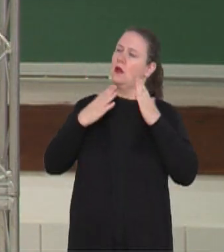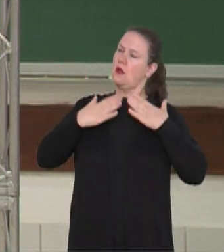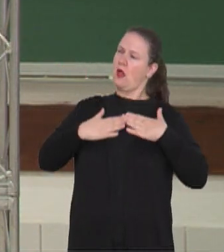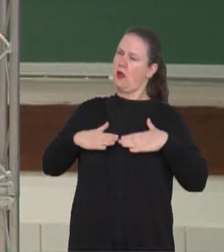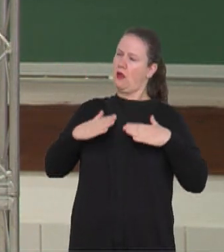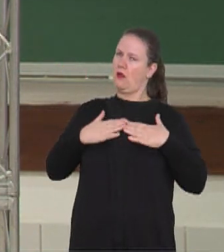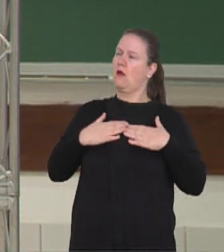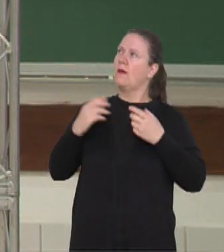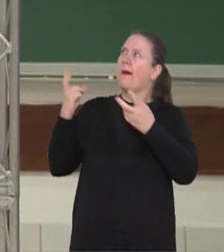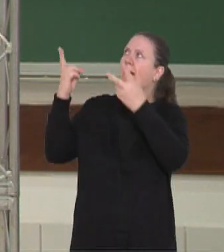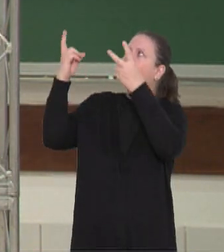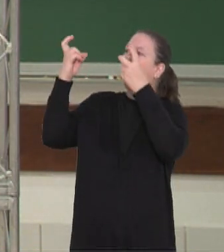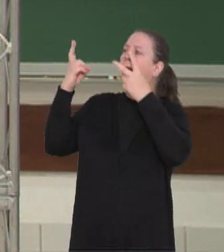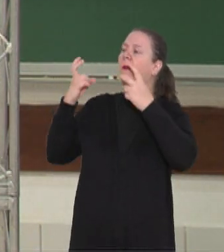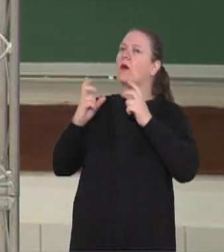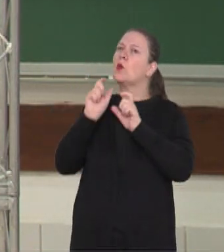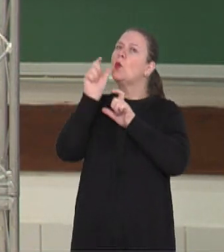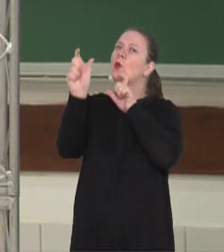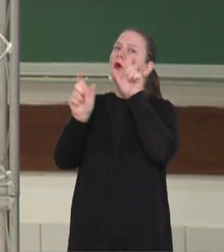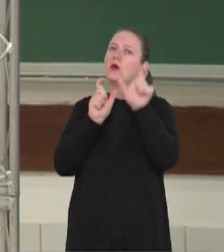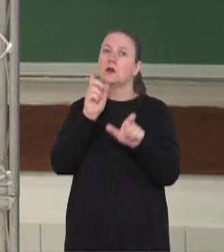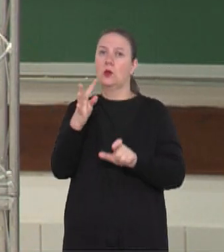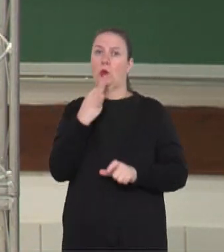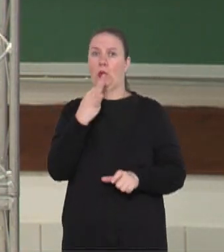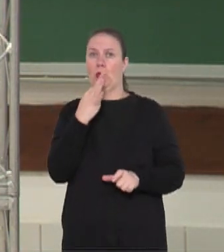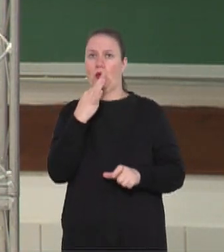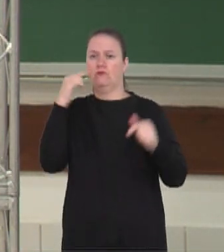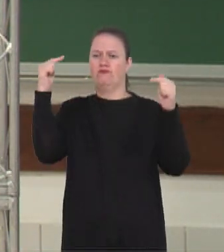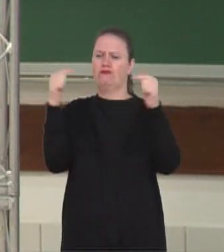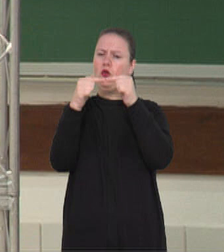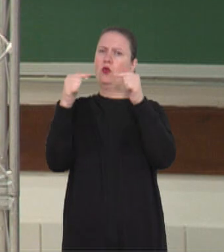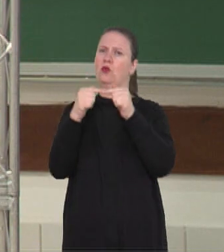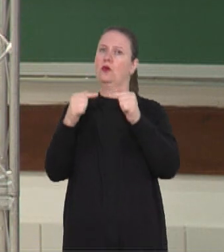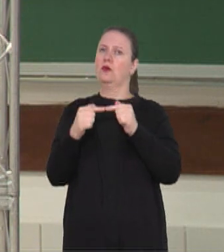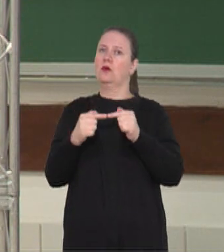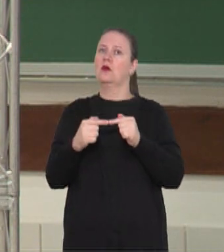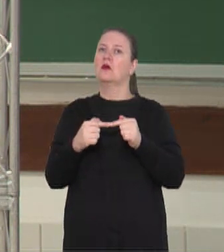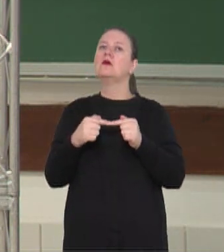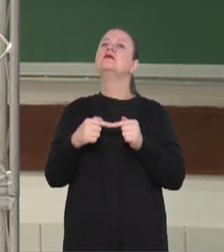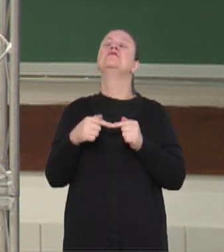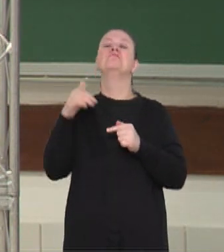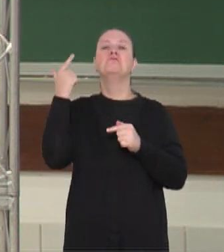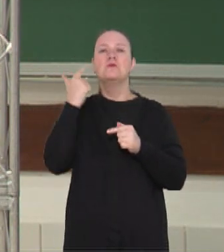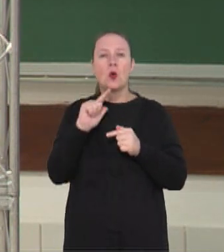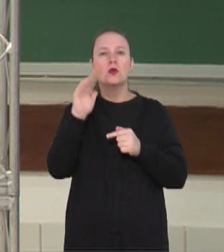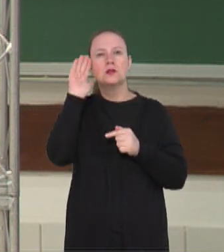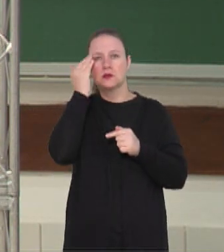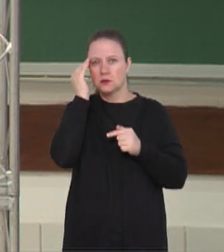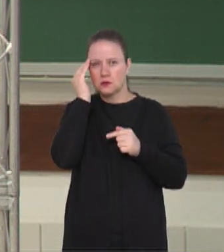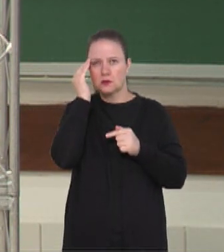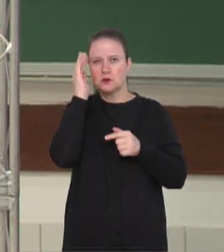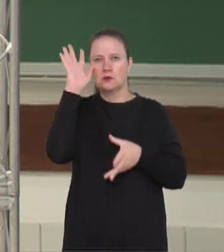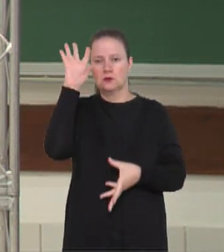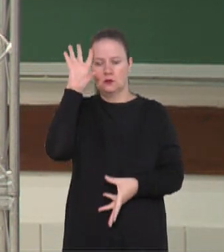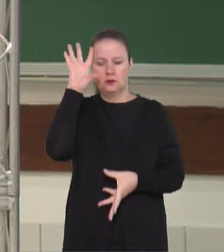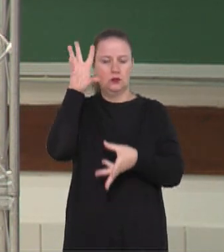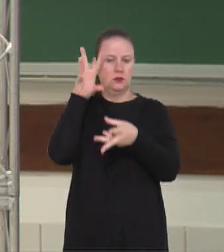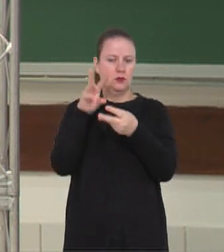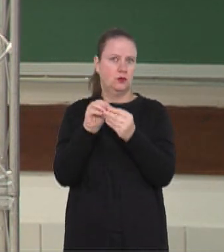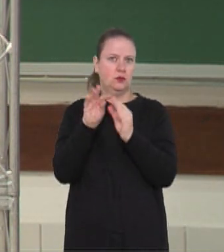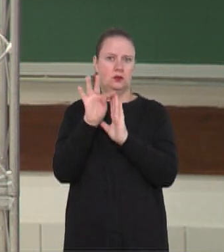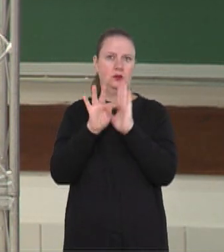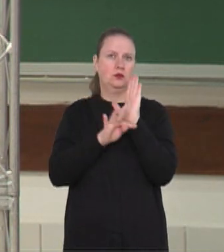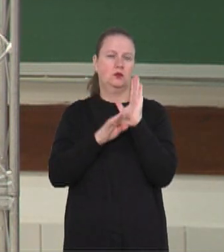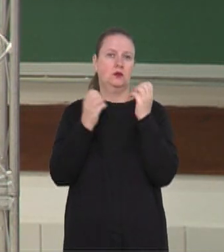nas palavras que você conhece e tenta ir conectando, que com certeza no final você vai entender um monte, vai ter uma boa noção do que o texto está